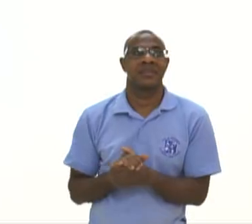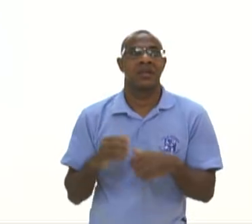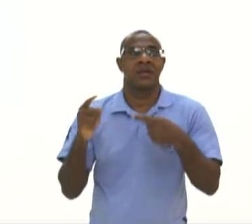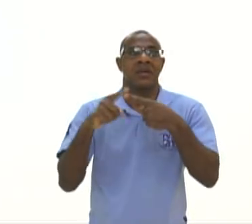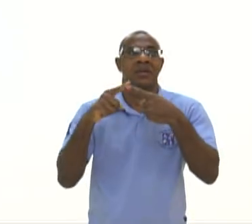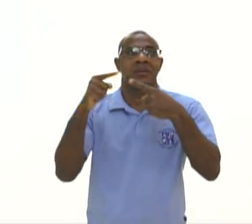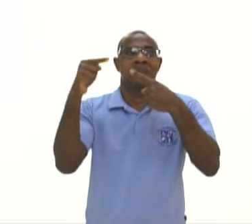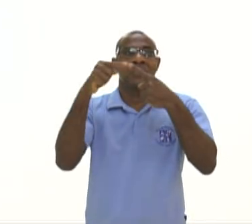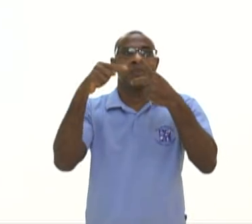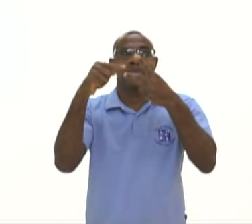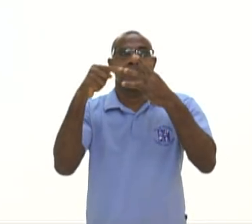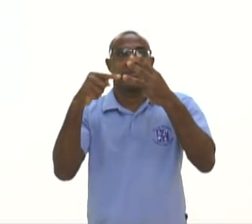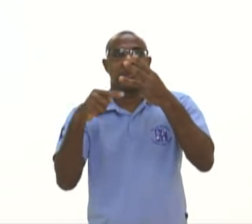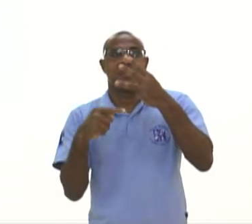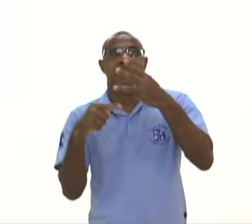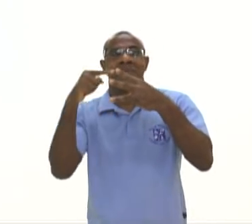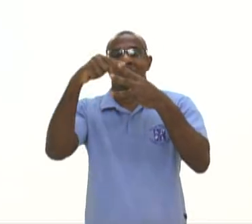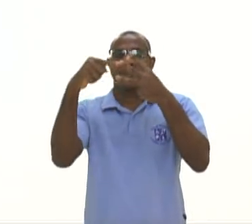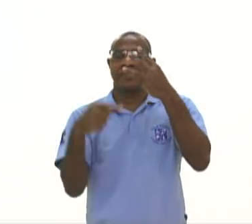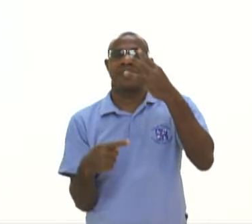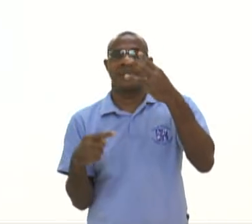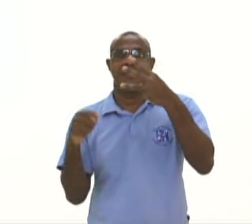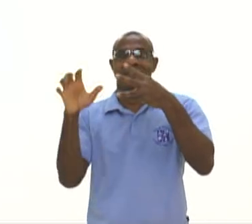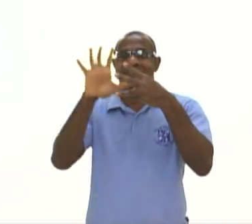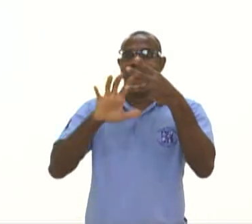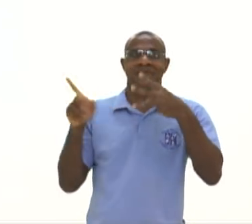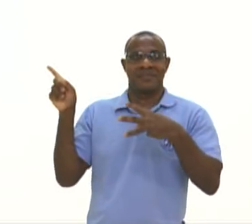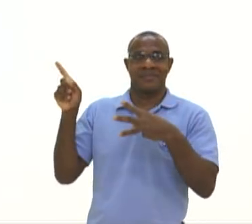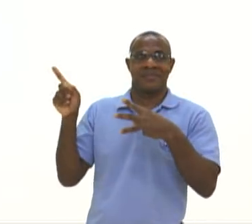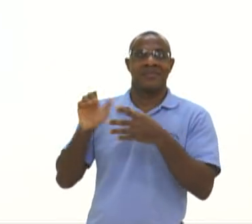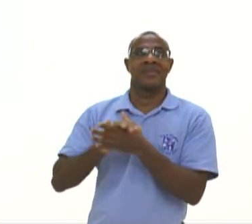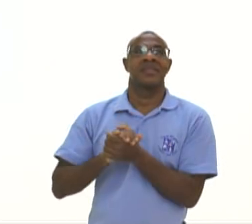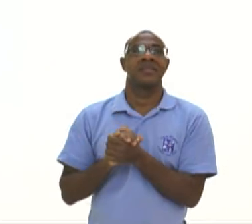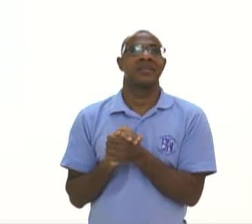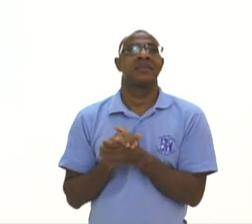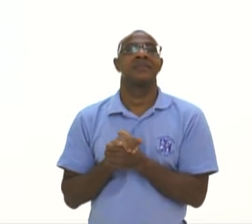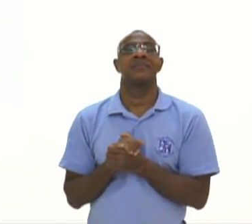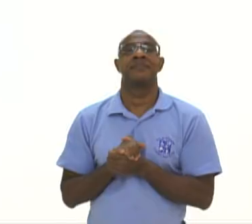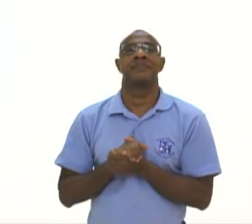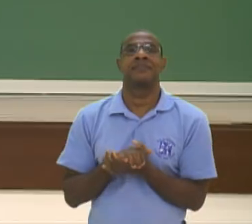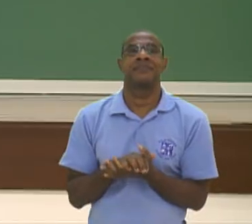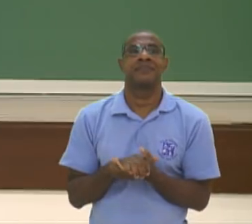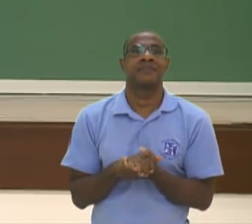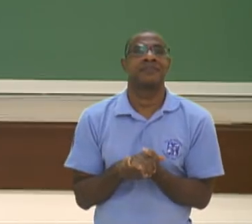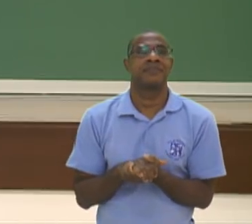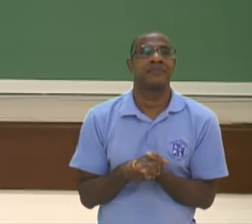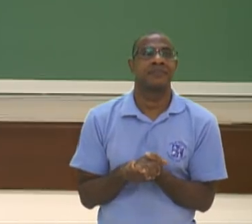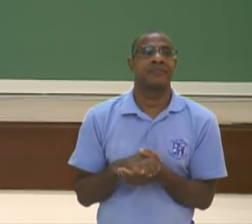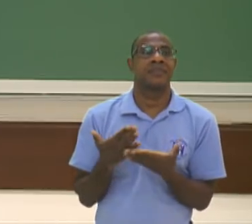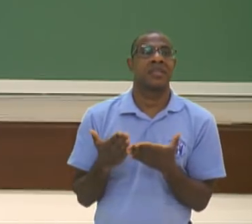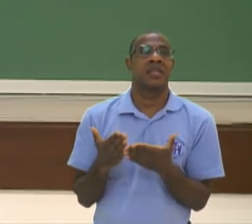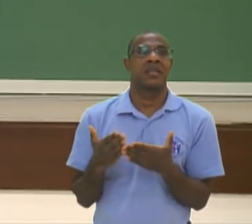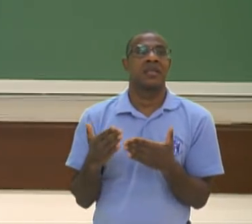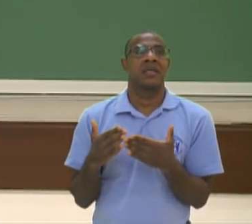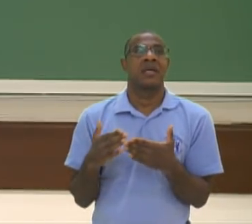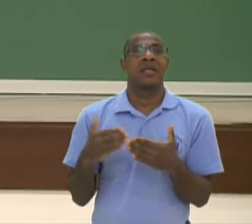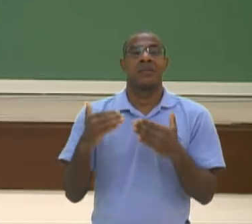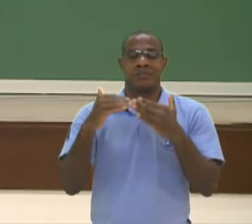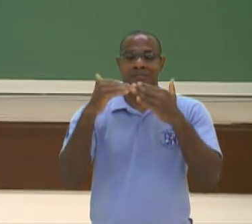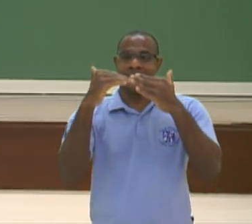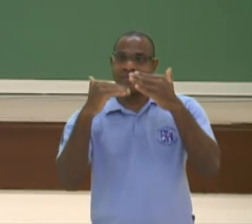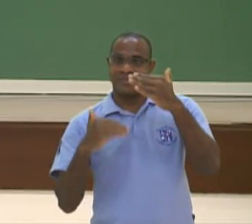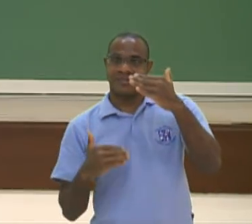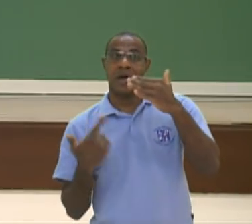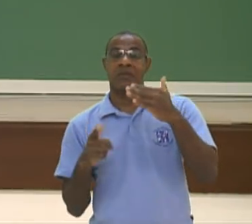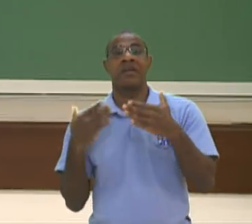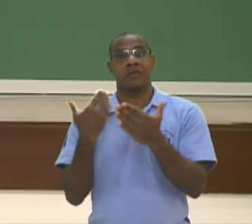encontra ali então a hipófise e nessa região da nossa traqueia é a glândula tireoide. As outras nós vamos conhecer